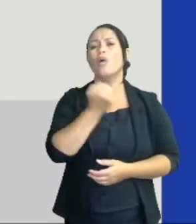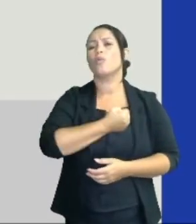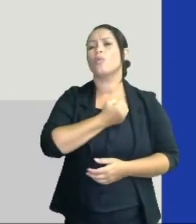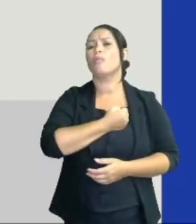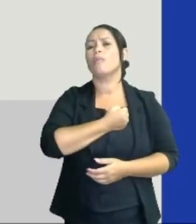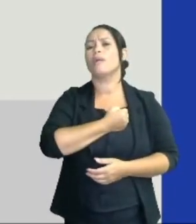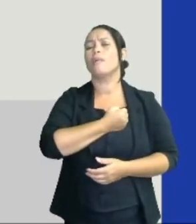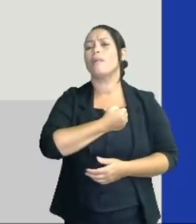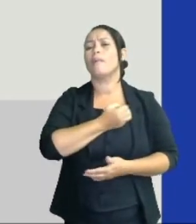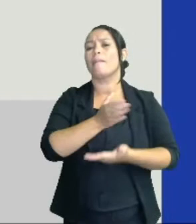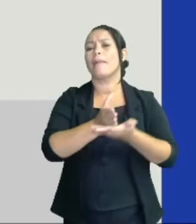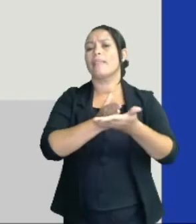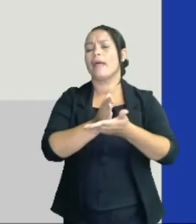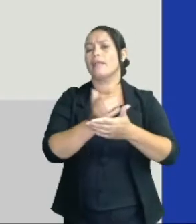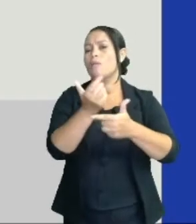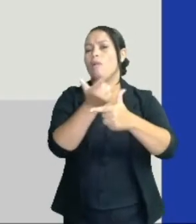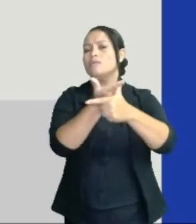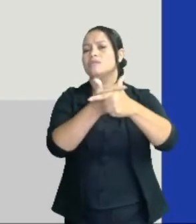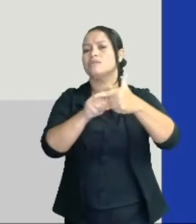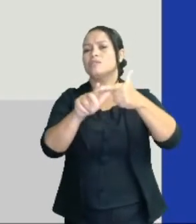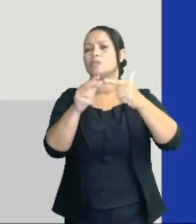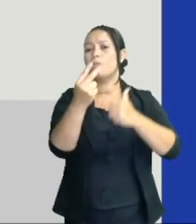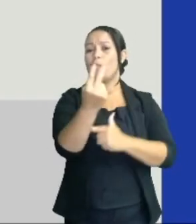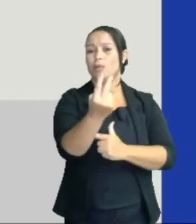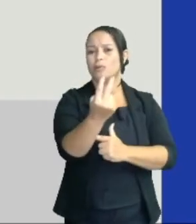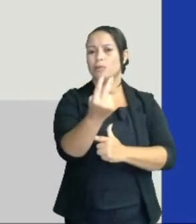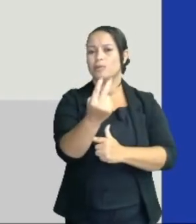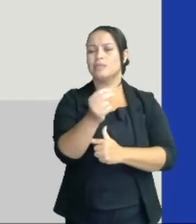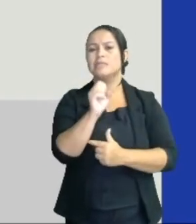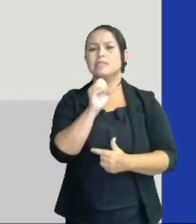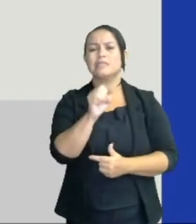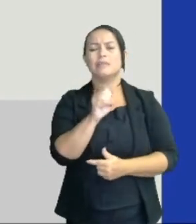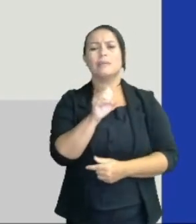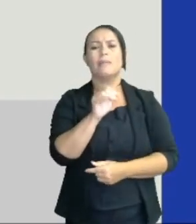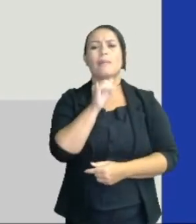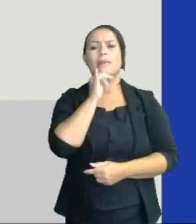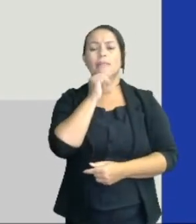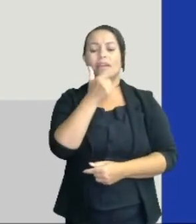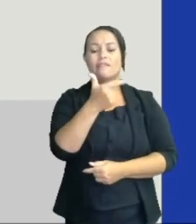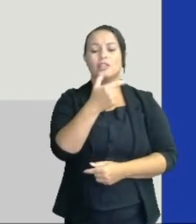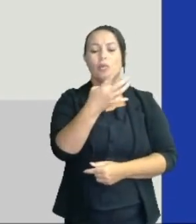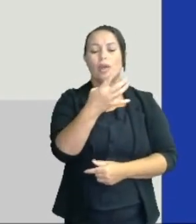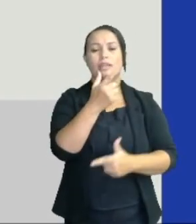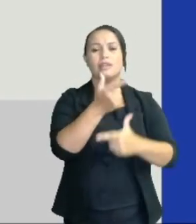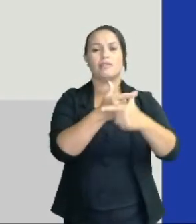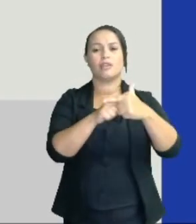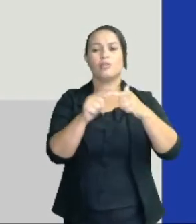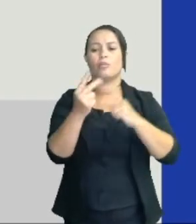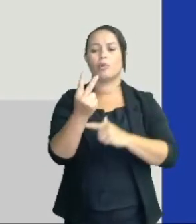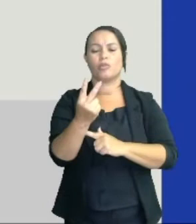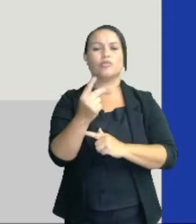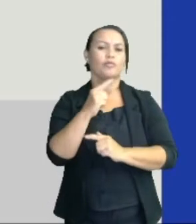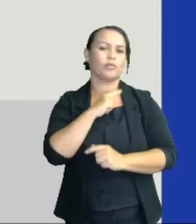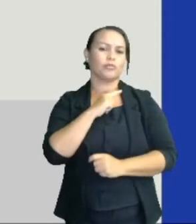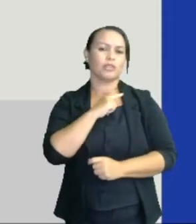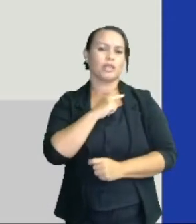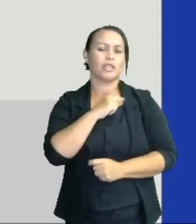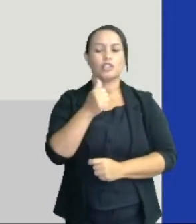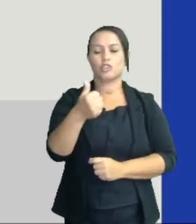que a gente faz? A gente divide por 2. Se a gente pegar 24 e dividir por 2, a gente vai ter o